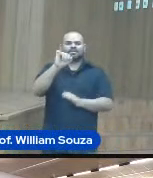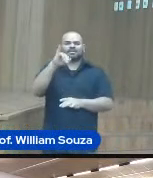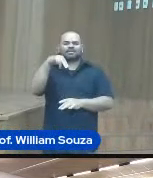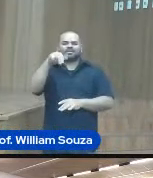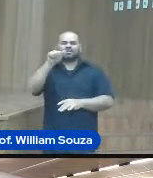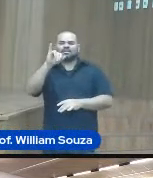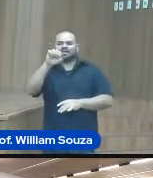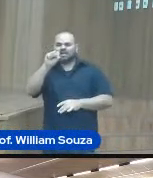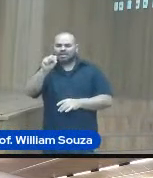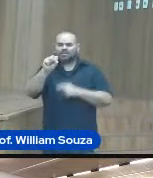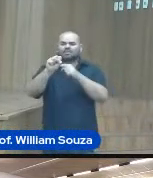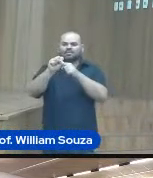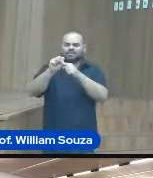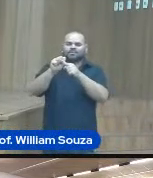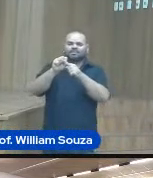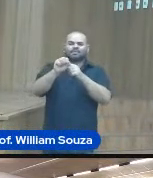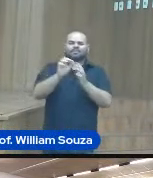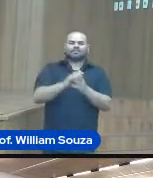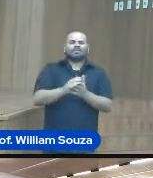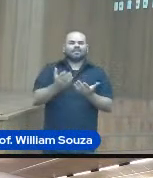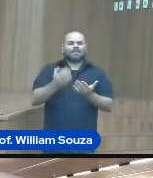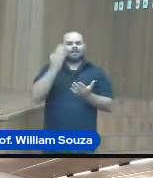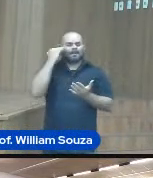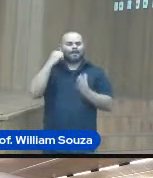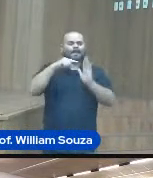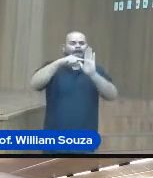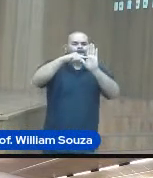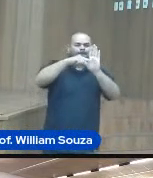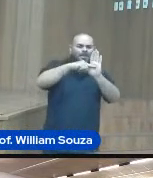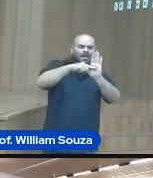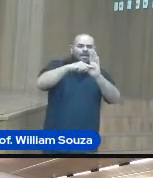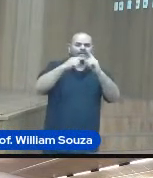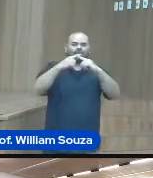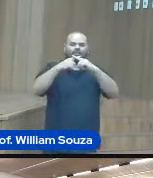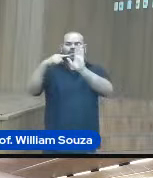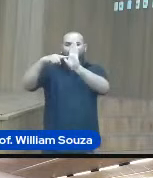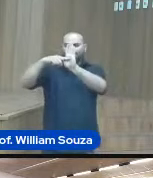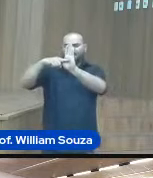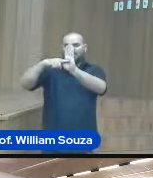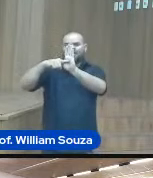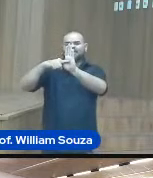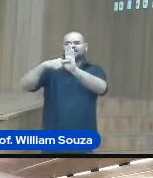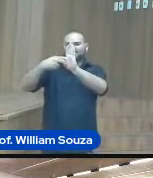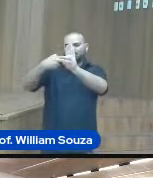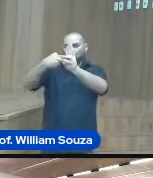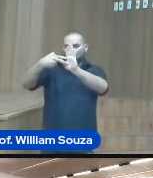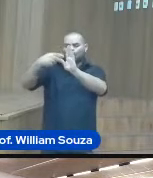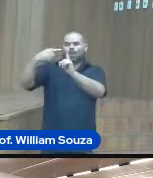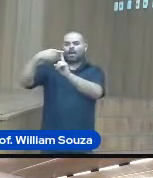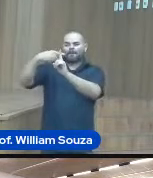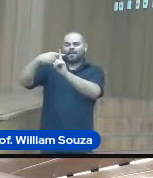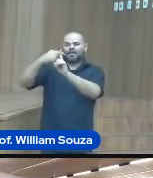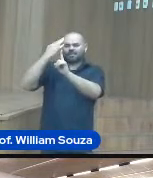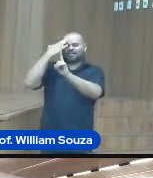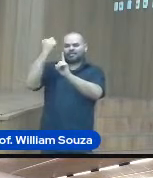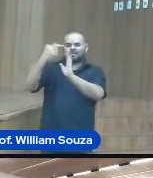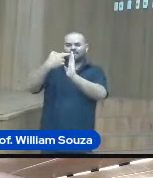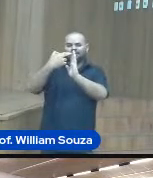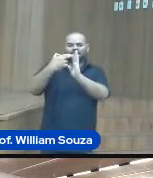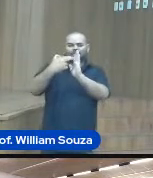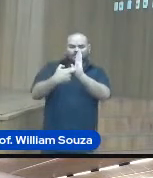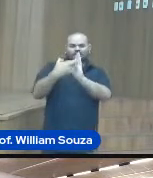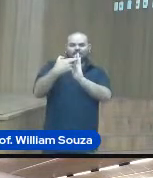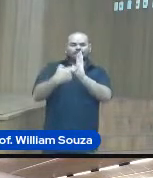assistindo, aquela coisa do menos vezes menos dá mais, né? Essa é uma regra famosa, né, que sempre traz muitas dúvidas